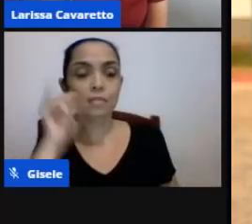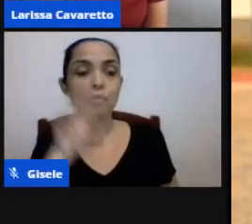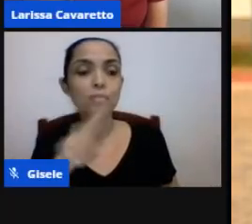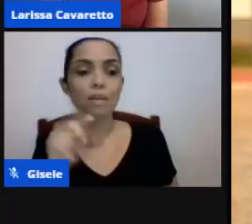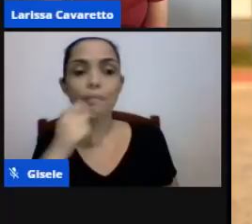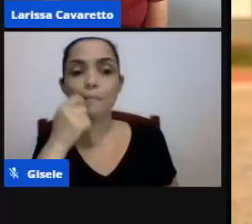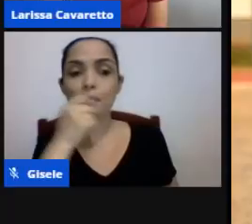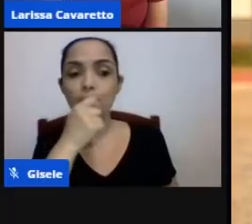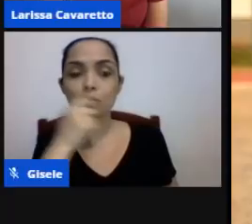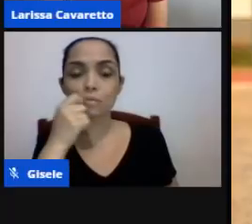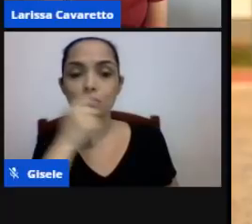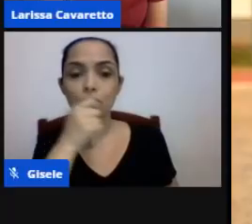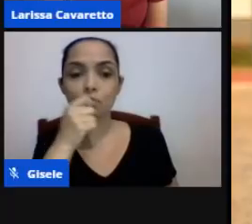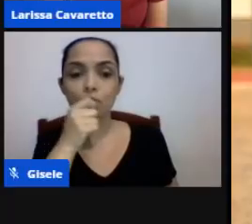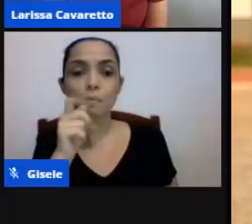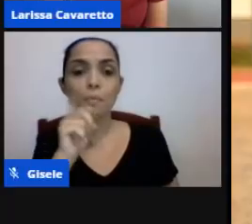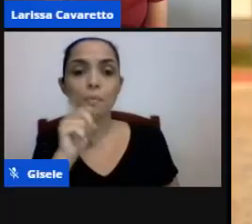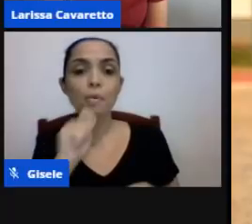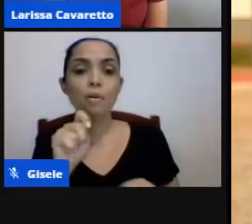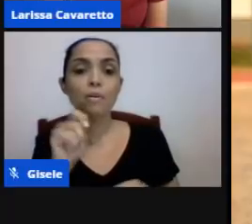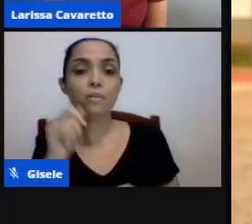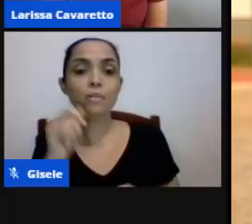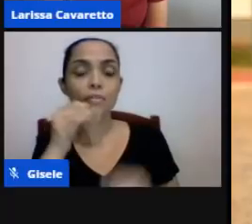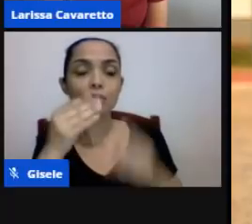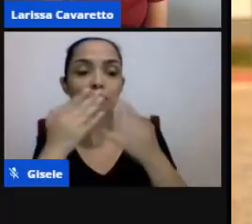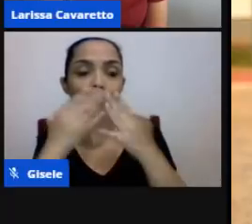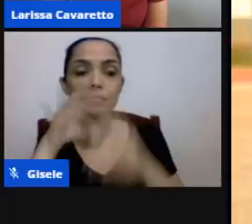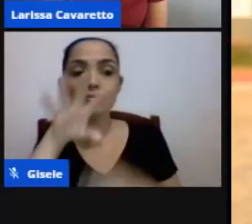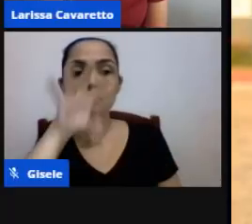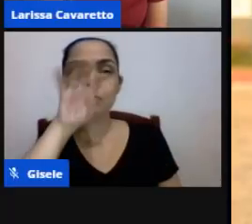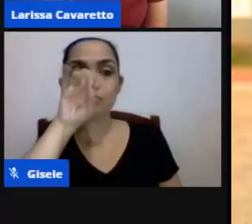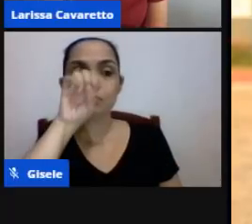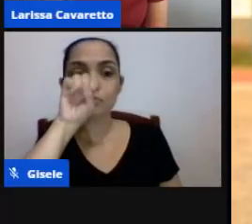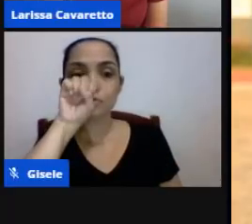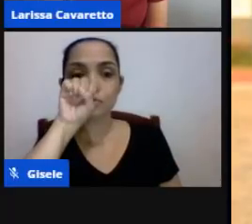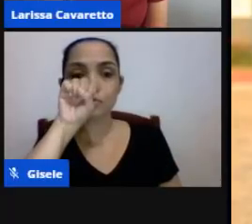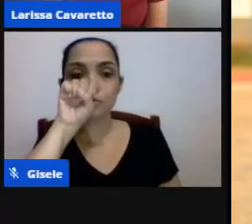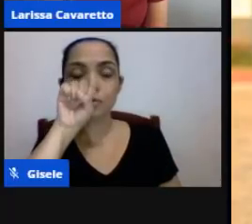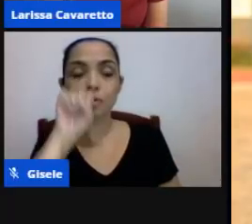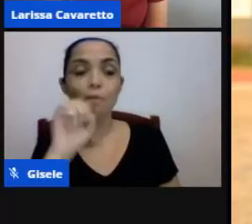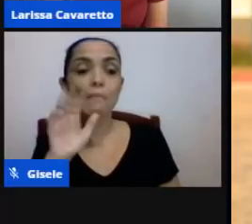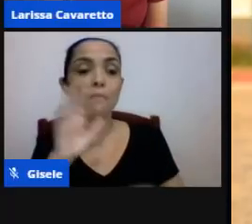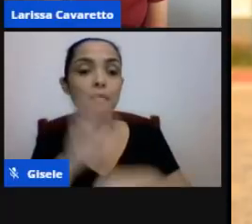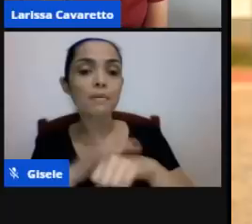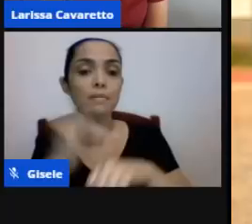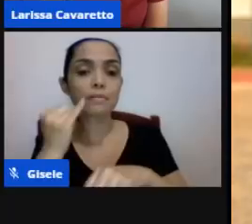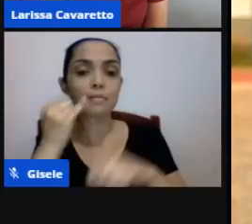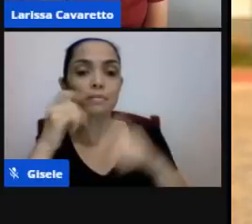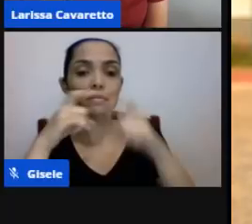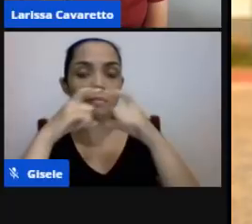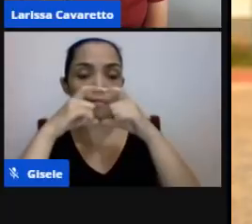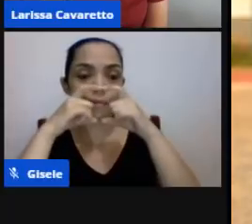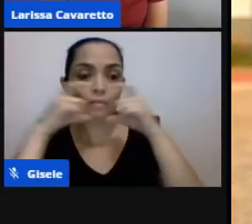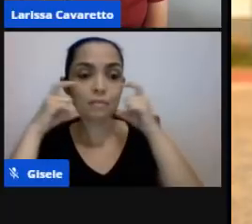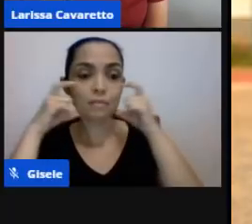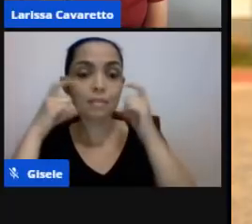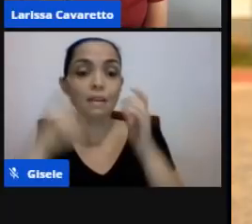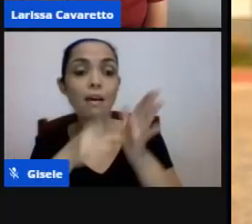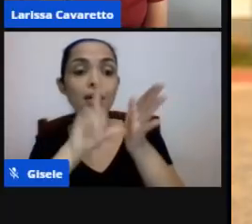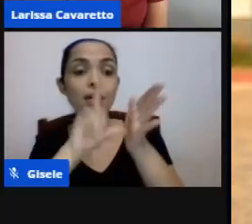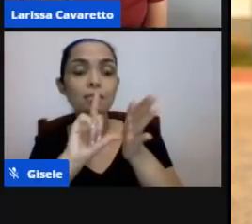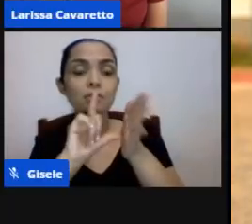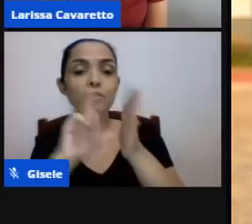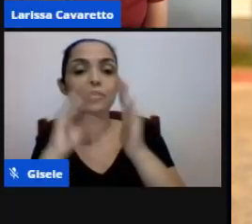for utilizar a máscara, pois pode interferir na filtração. O ideal é colocar a máscara antes mesmo de sair de